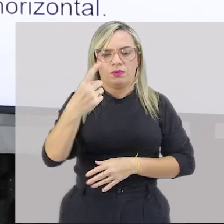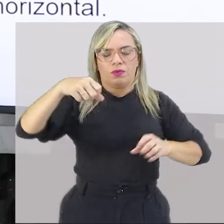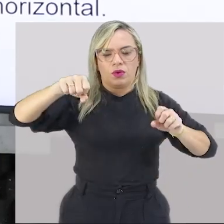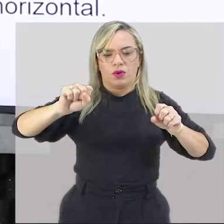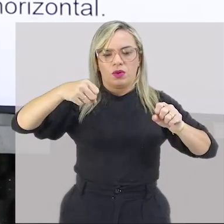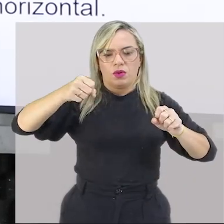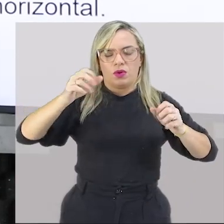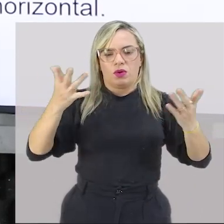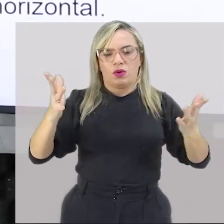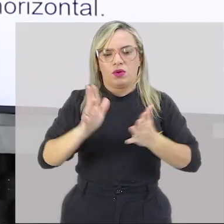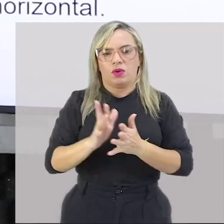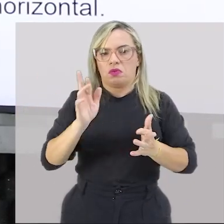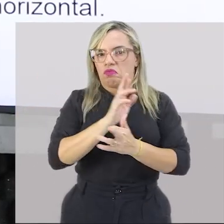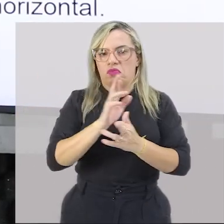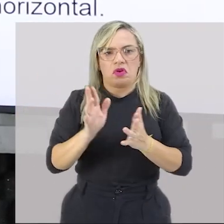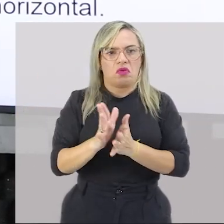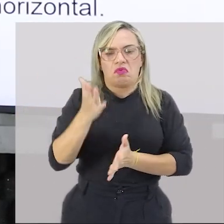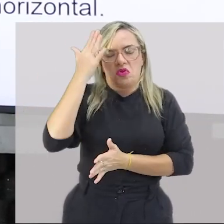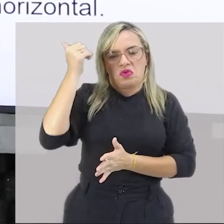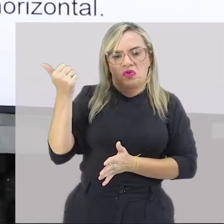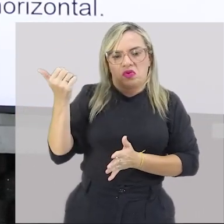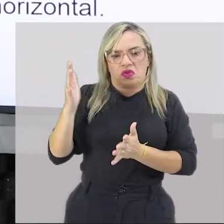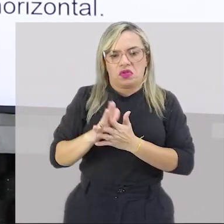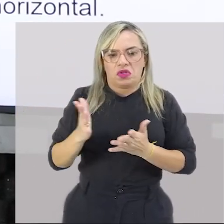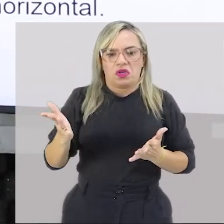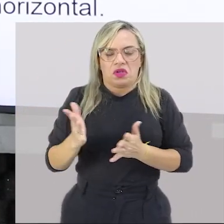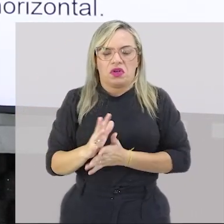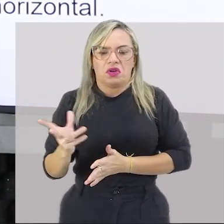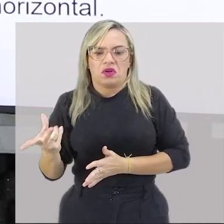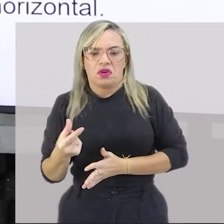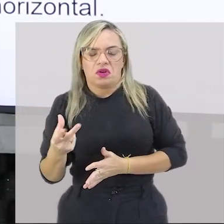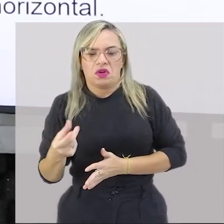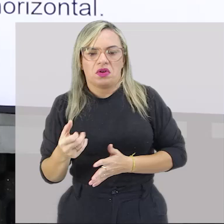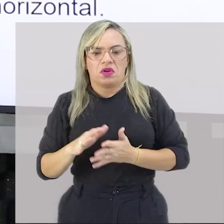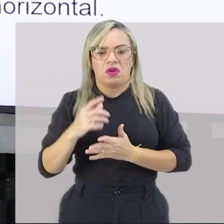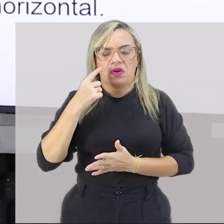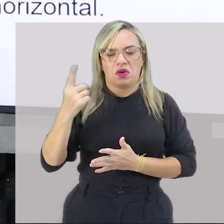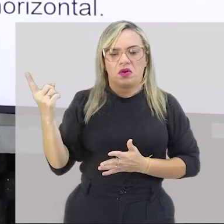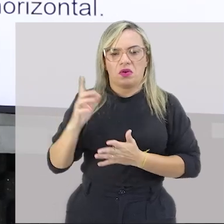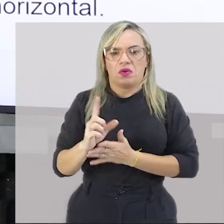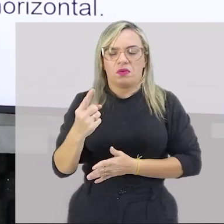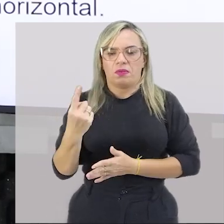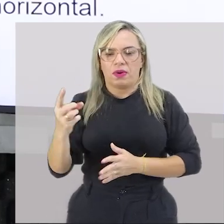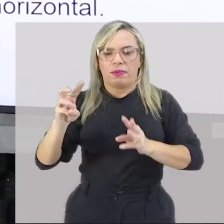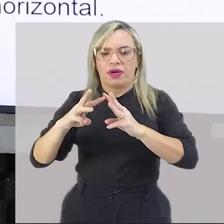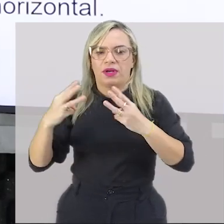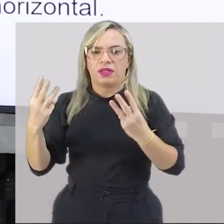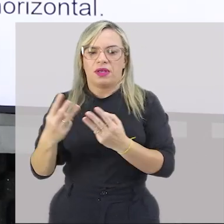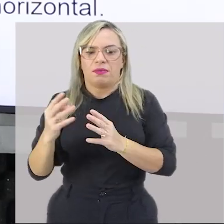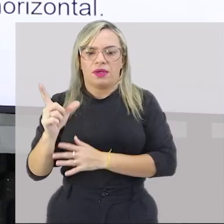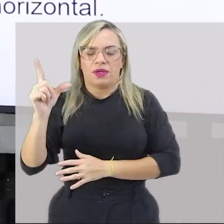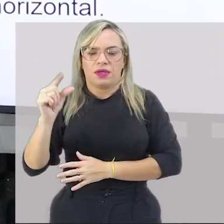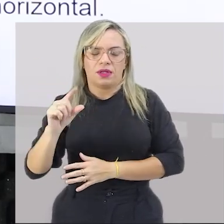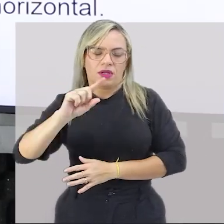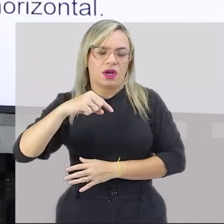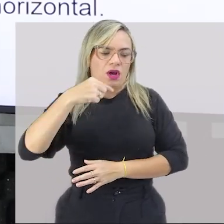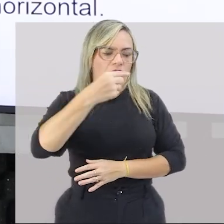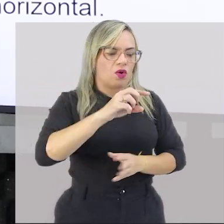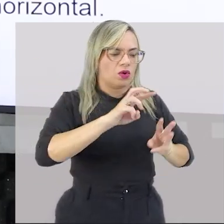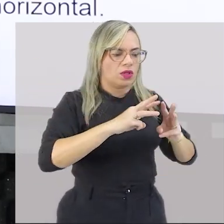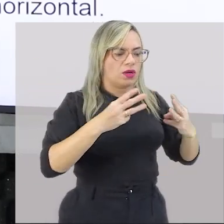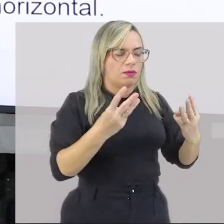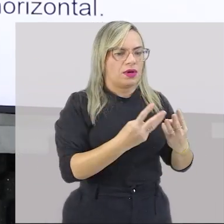eu não sei com relação às velocidades, a massa é pequenininha e a outra a massa é grandona. Né? E uma